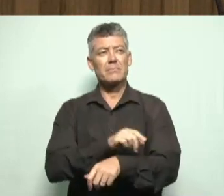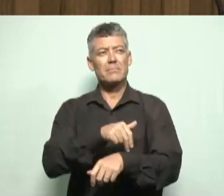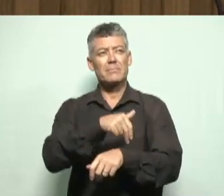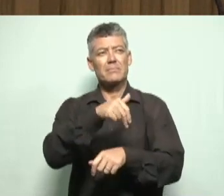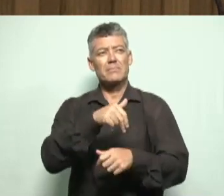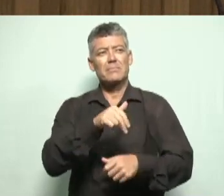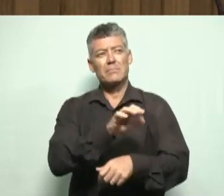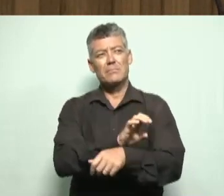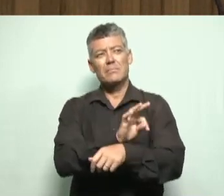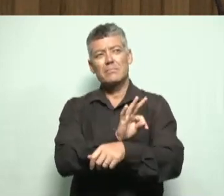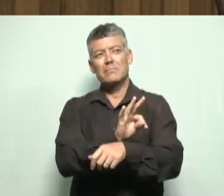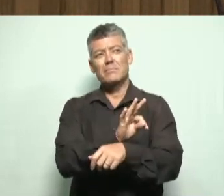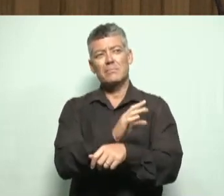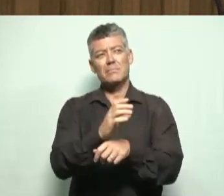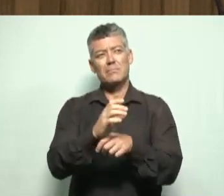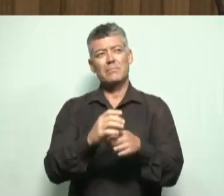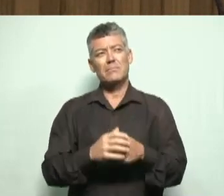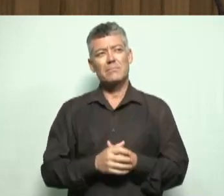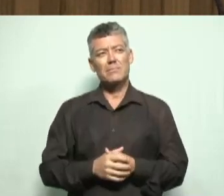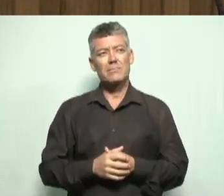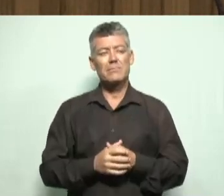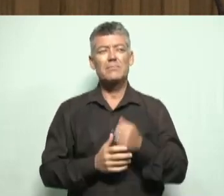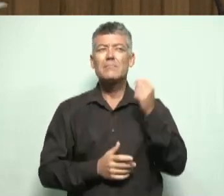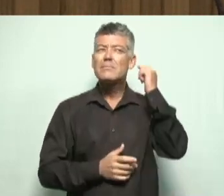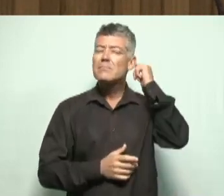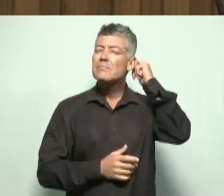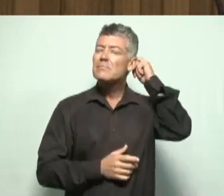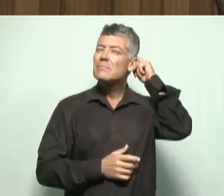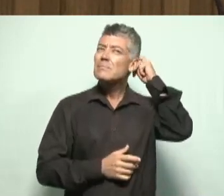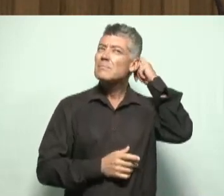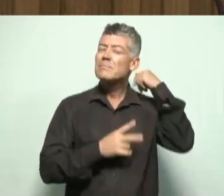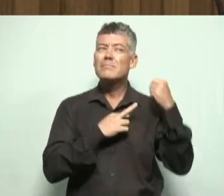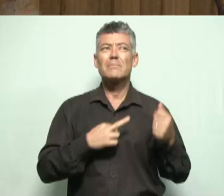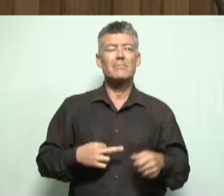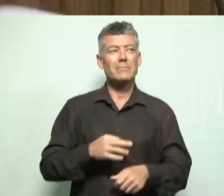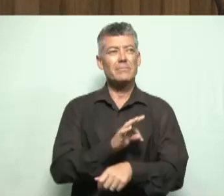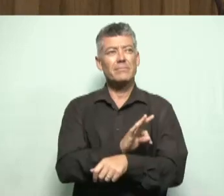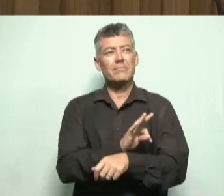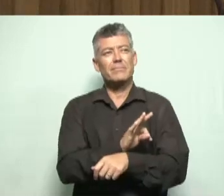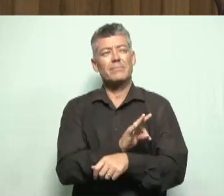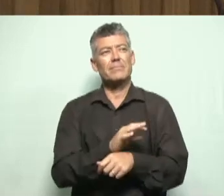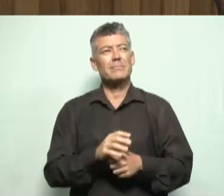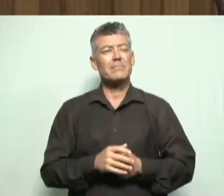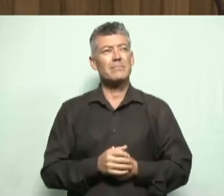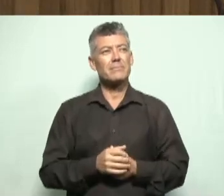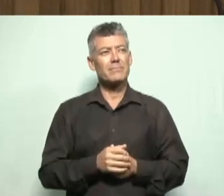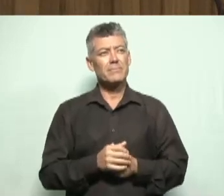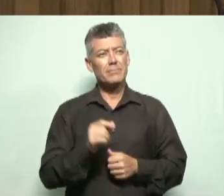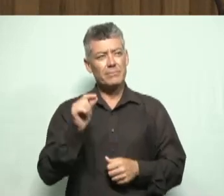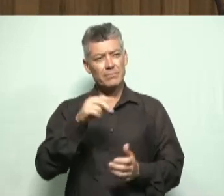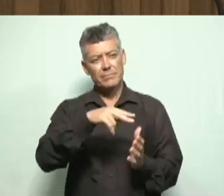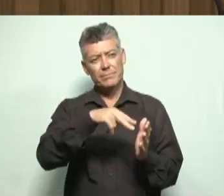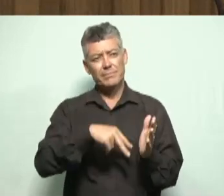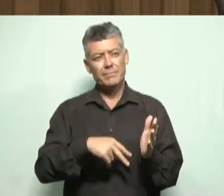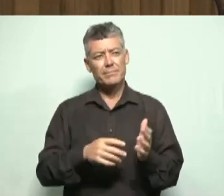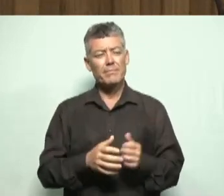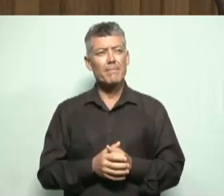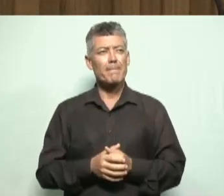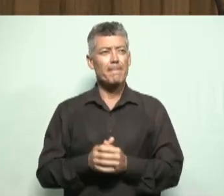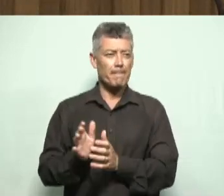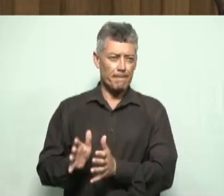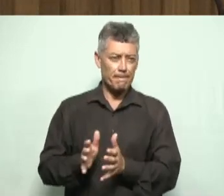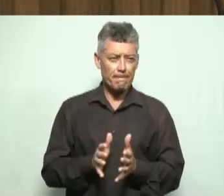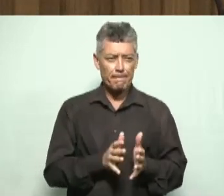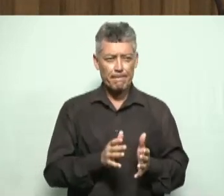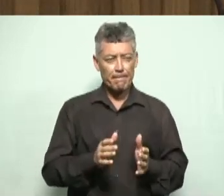vereador Herbert Sena. E o vereador Herbert Sena. Expediente foi lido. Ordem do